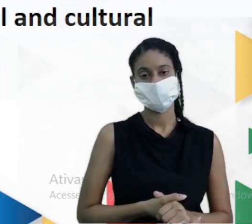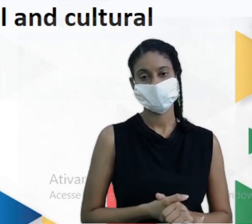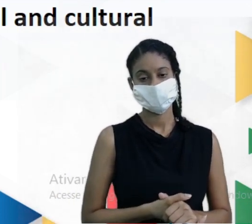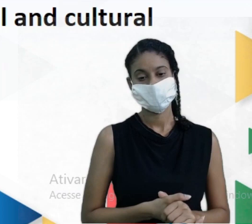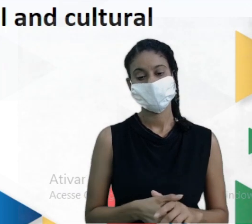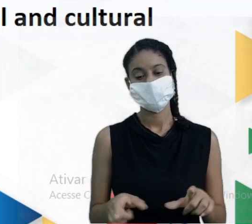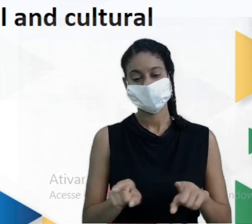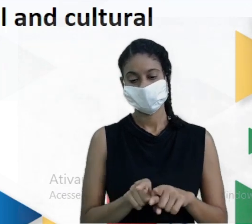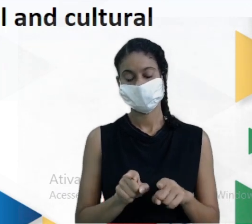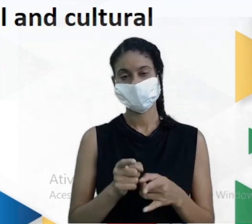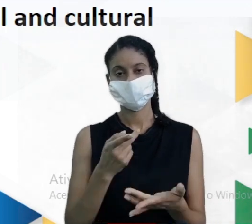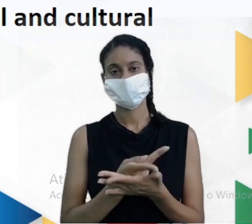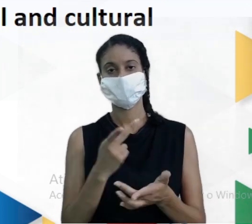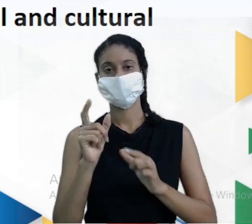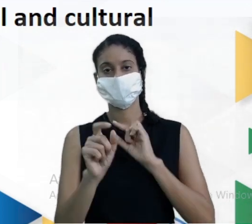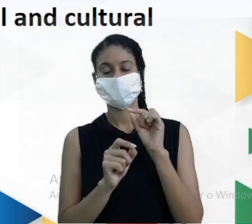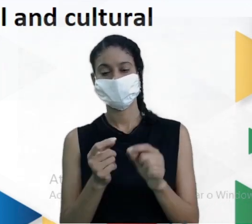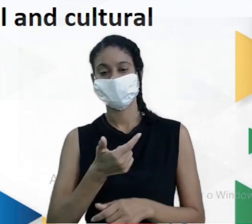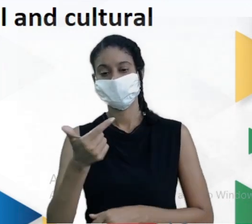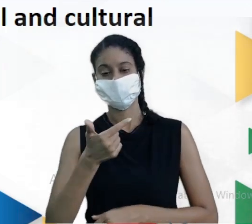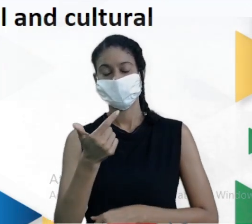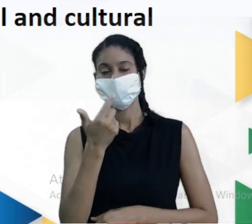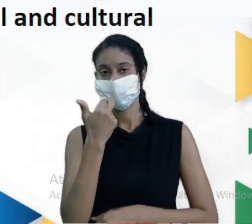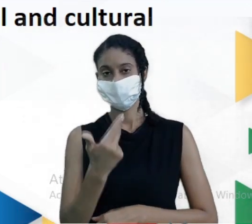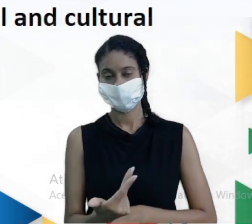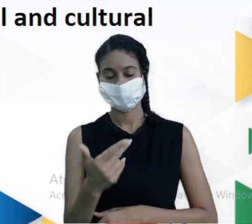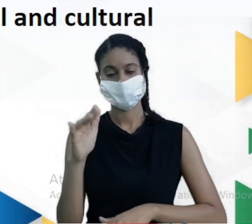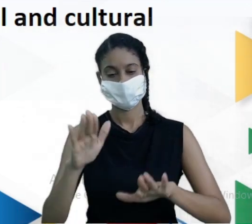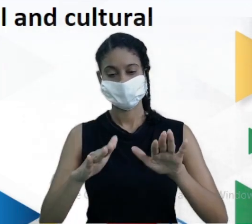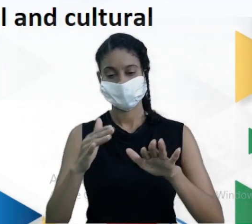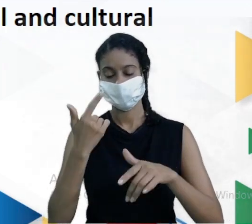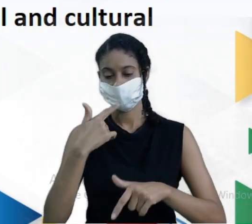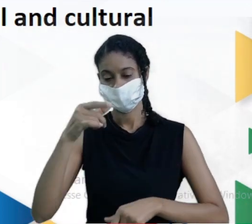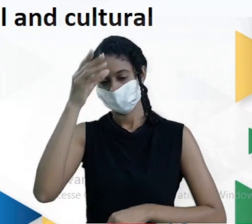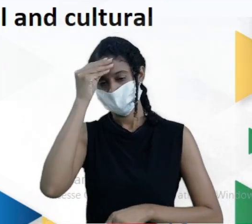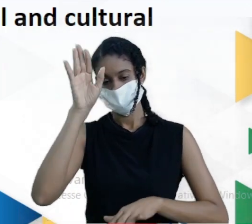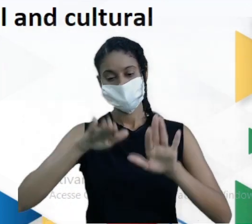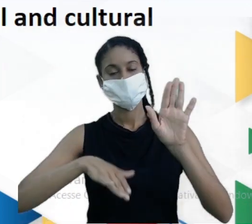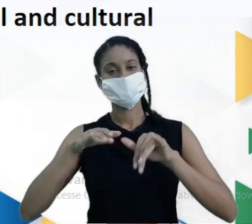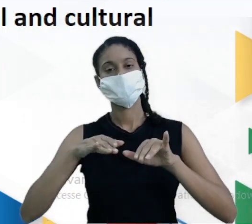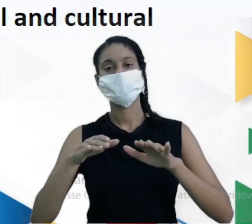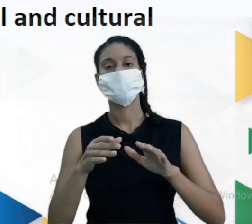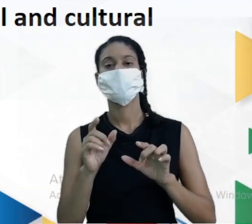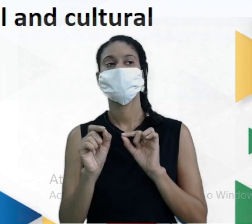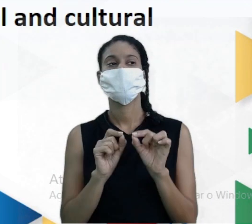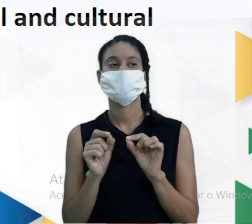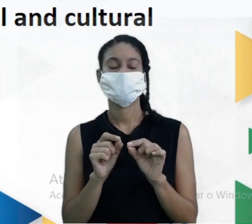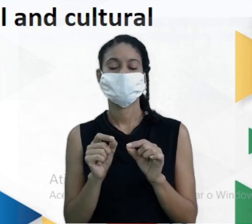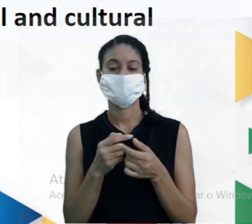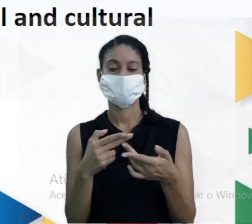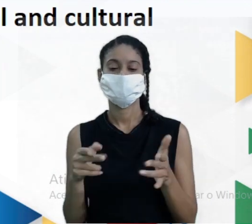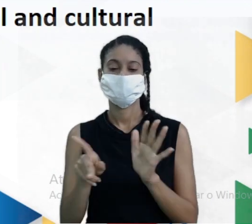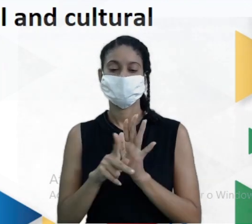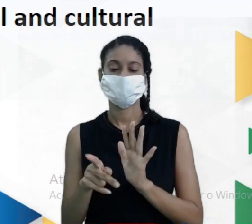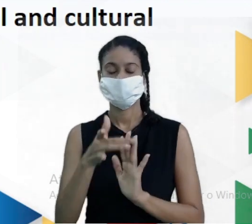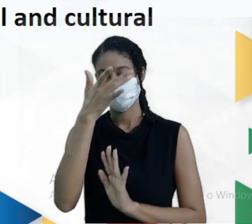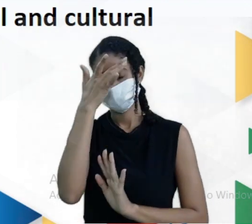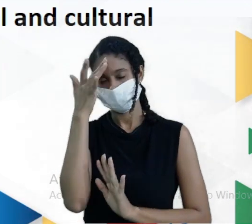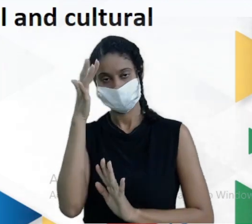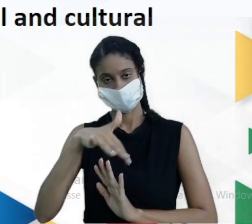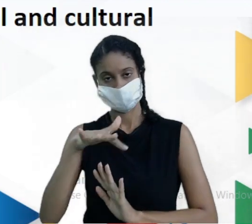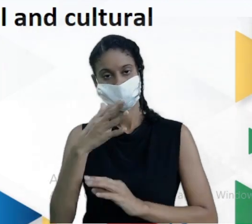ocorre também como segunda linguagem, dependendo da competência dos seus nativos, como tem aí o registro